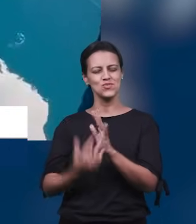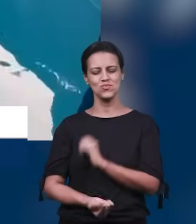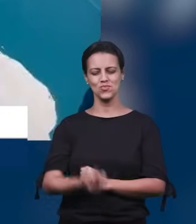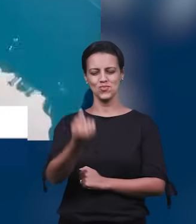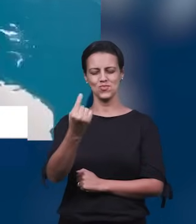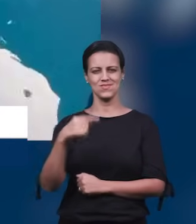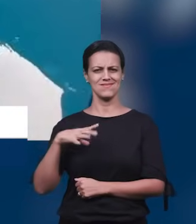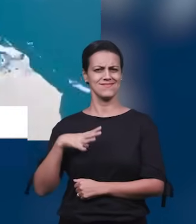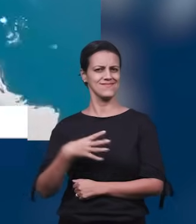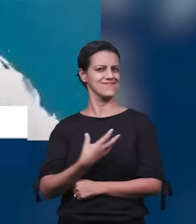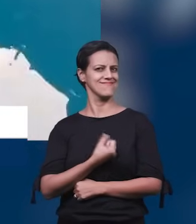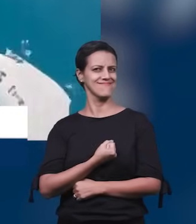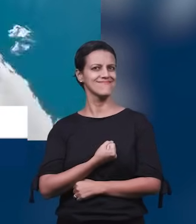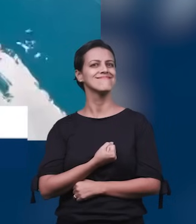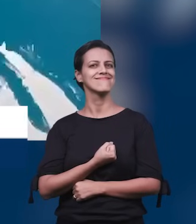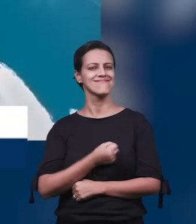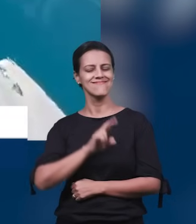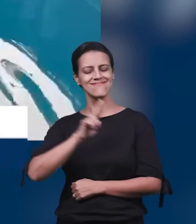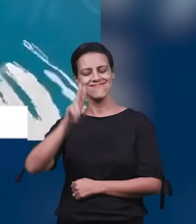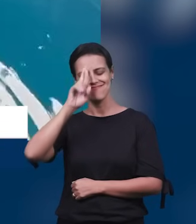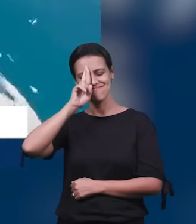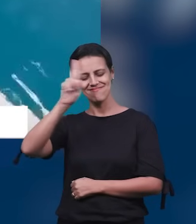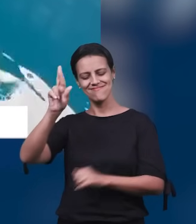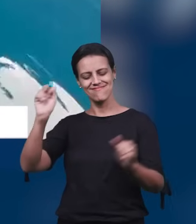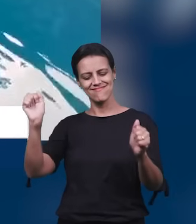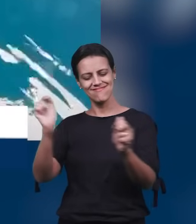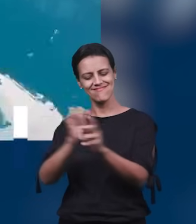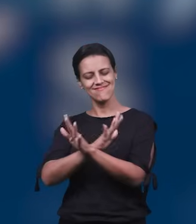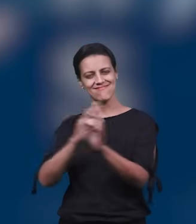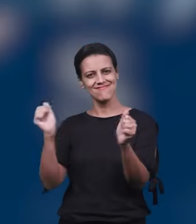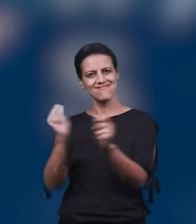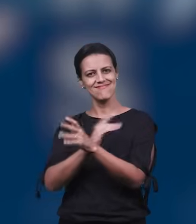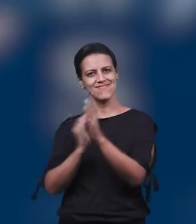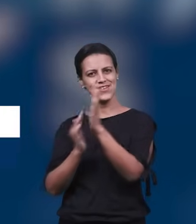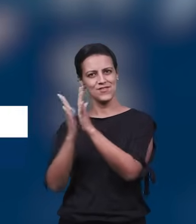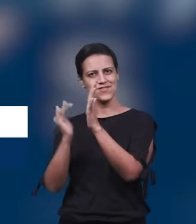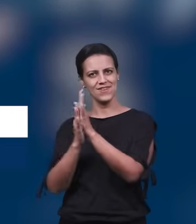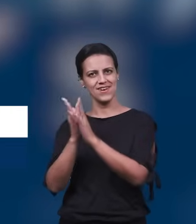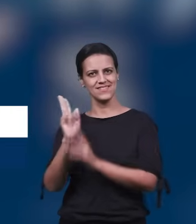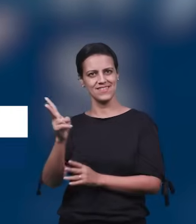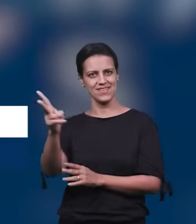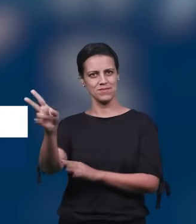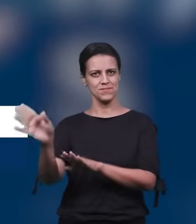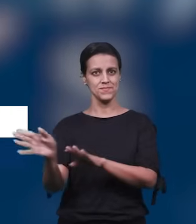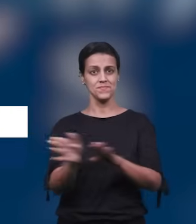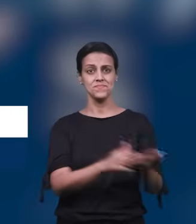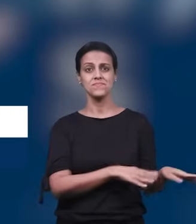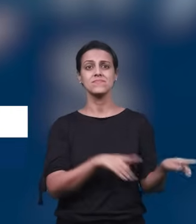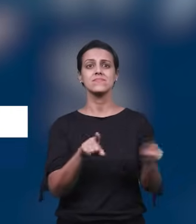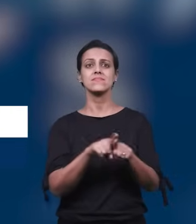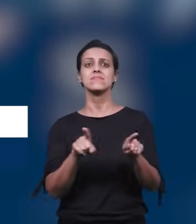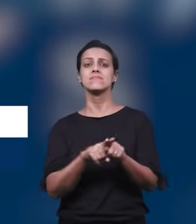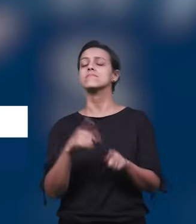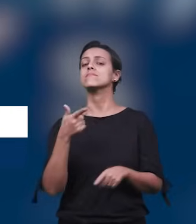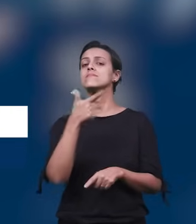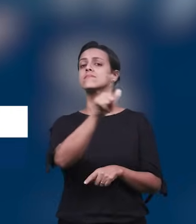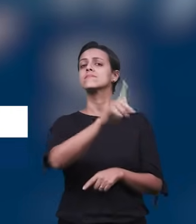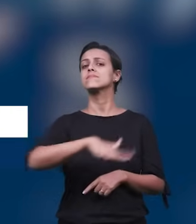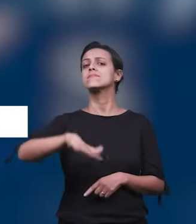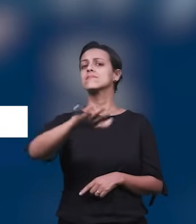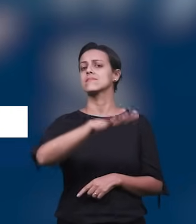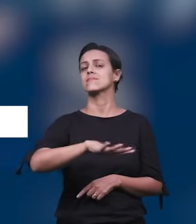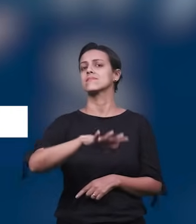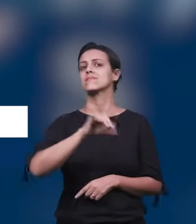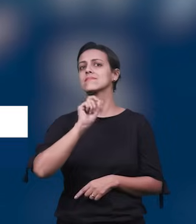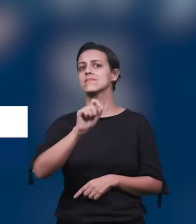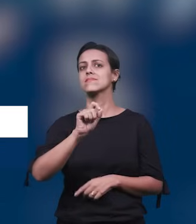Salvador. Que o nome do Senhor seja para sempre louvado. Na área de Baixa Fria, em Itamaraju, o Evangelho